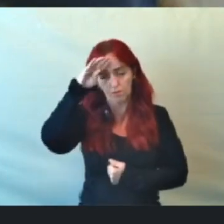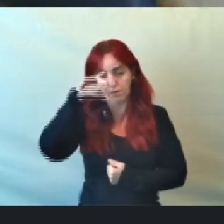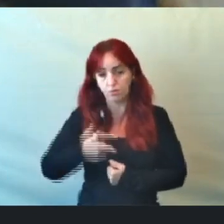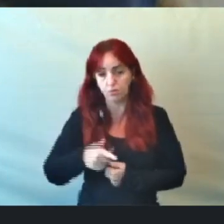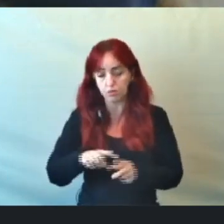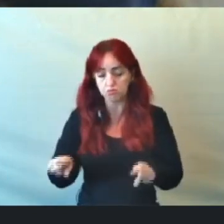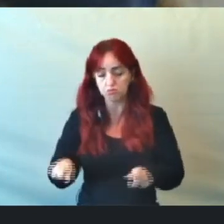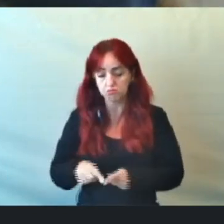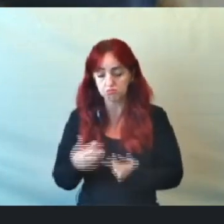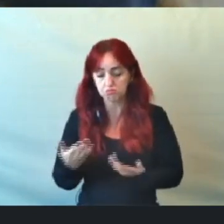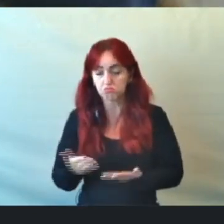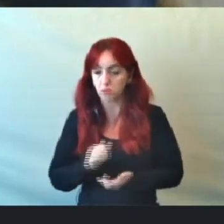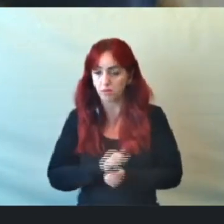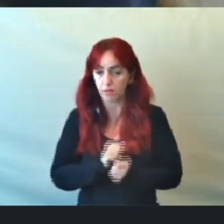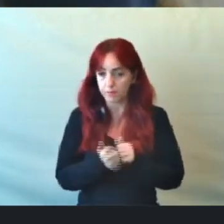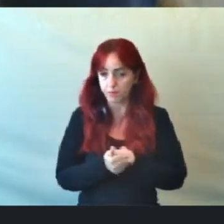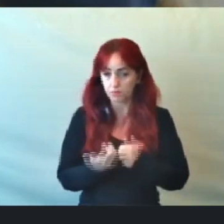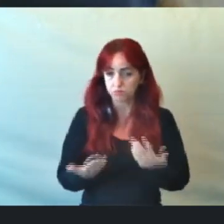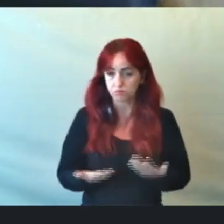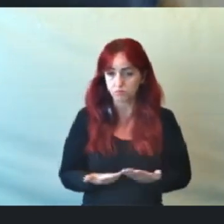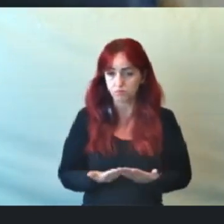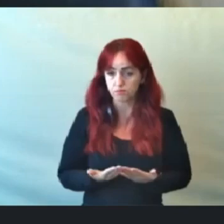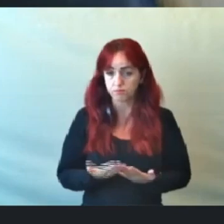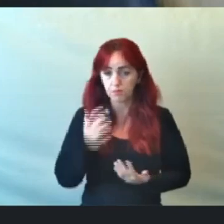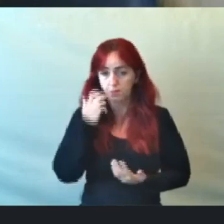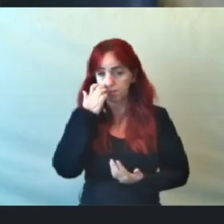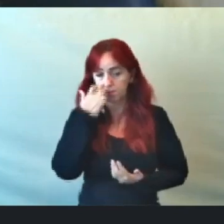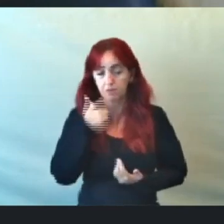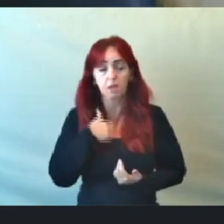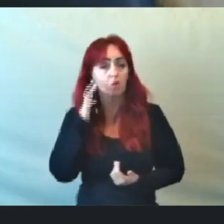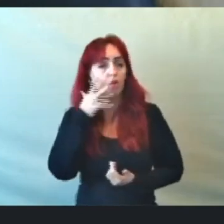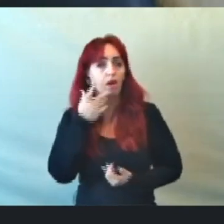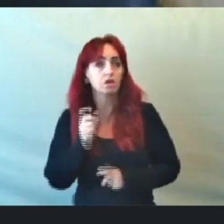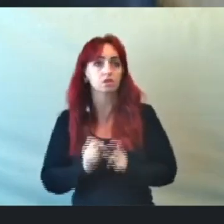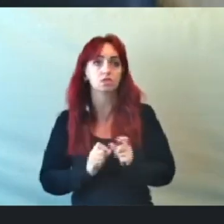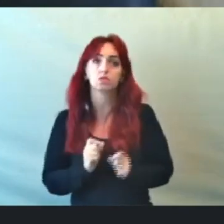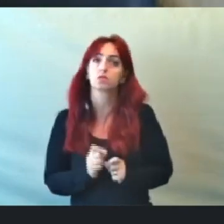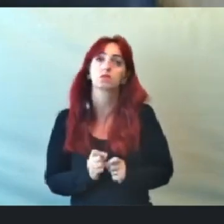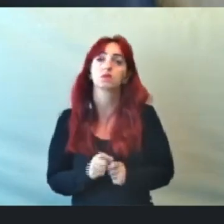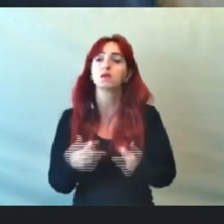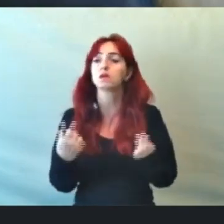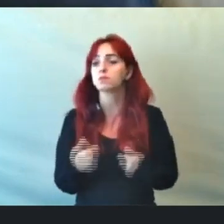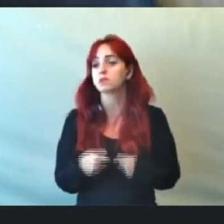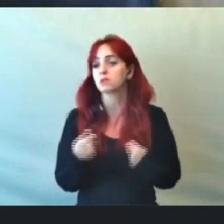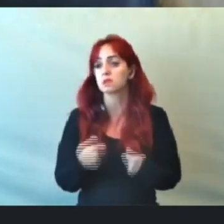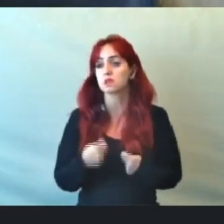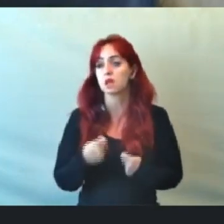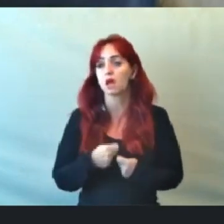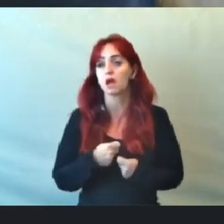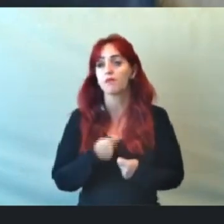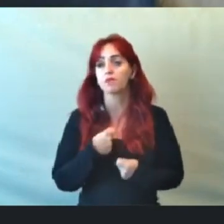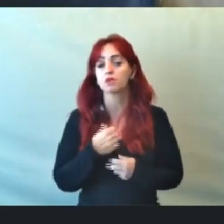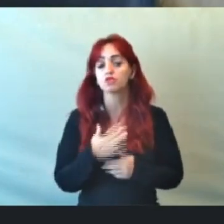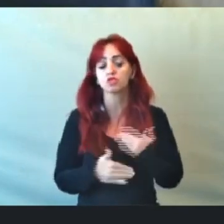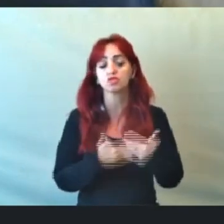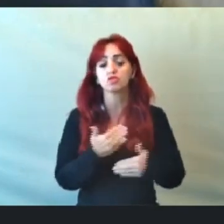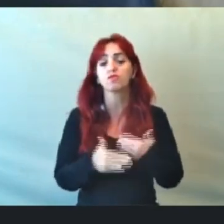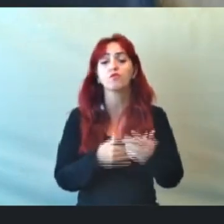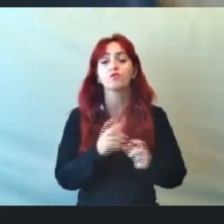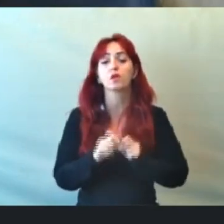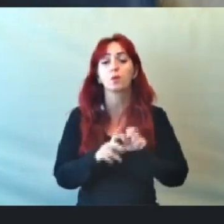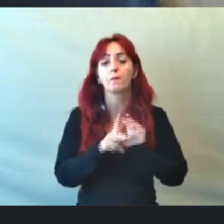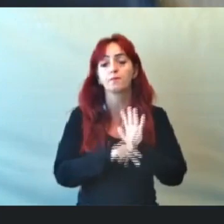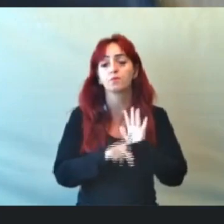Eu acho que seria necessário desenvolver projetos de